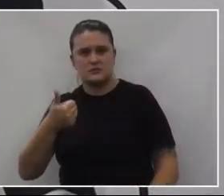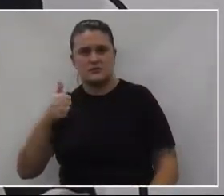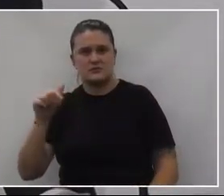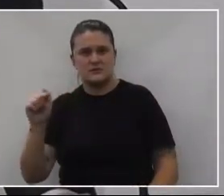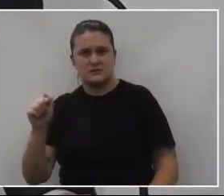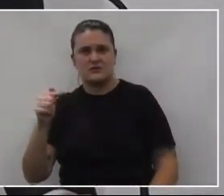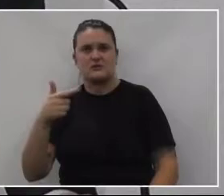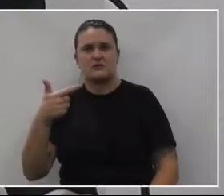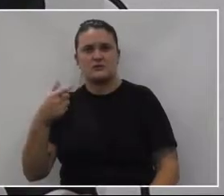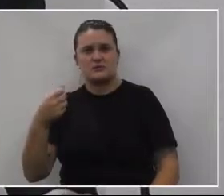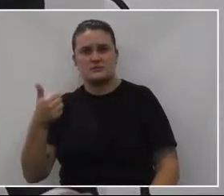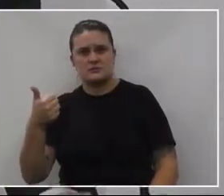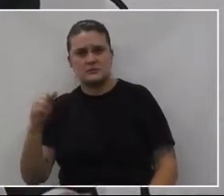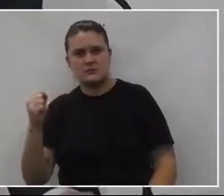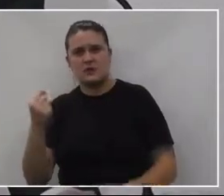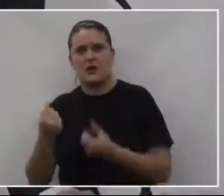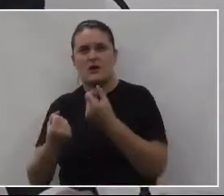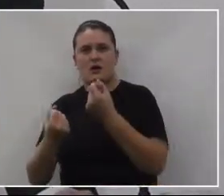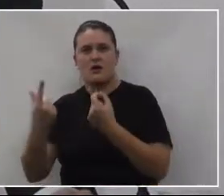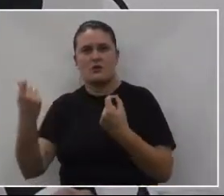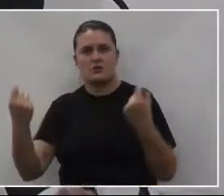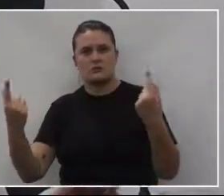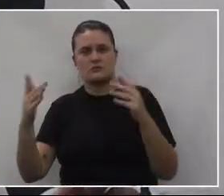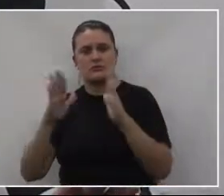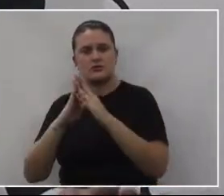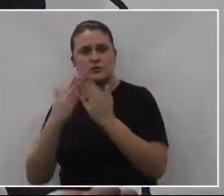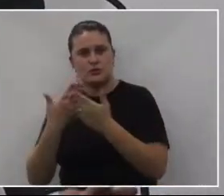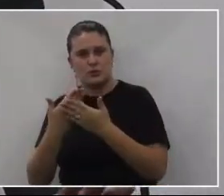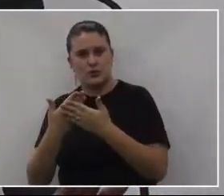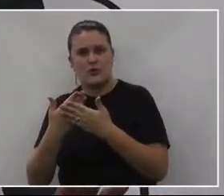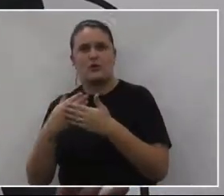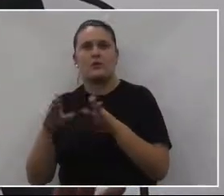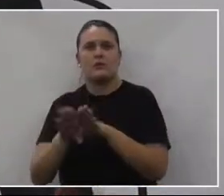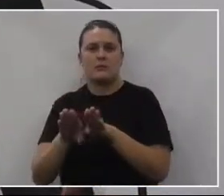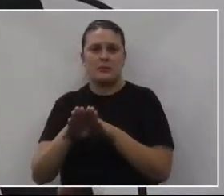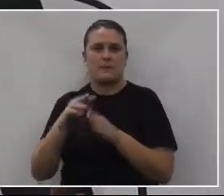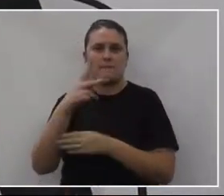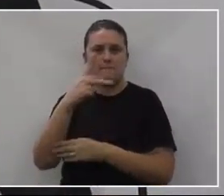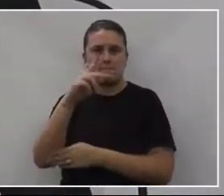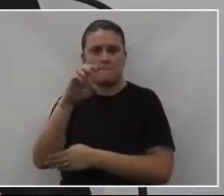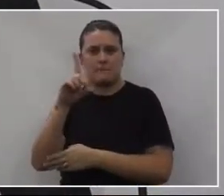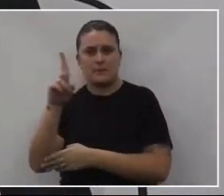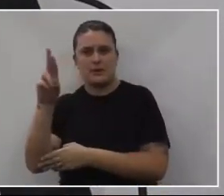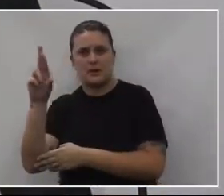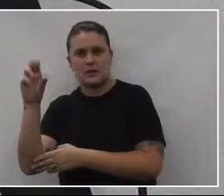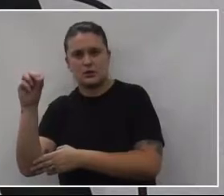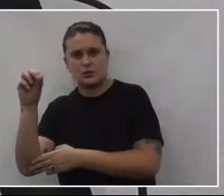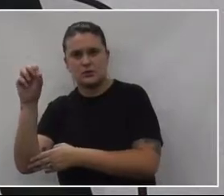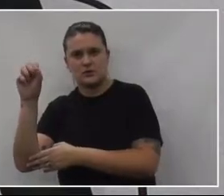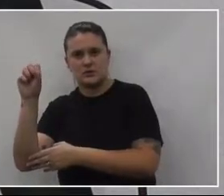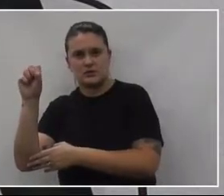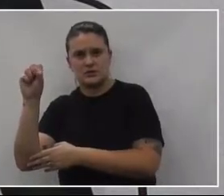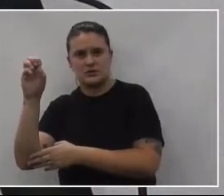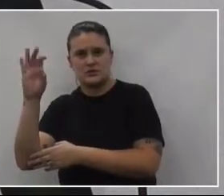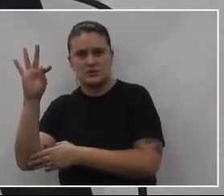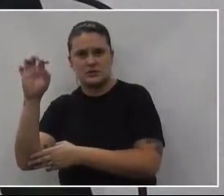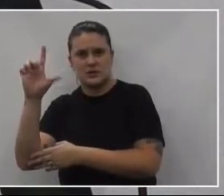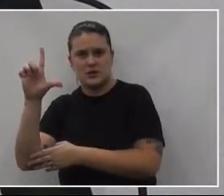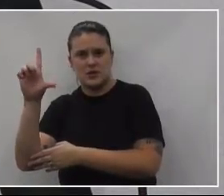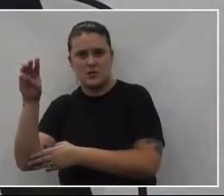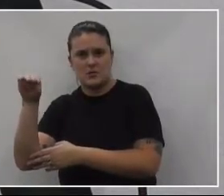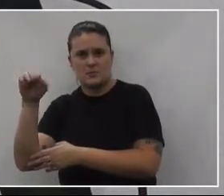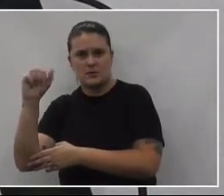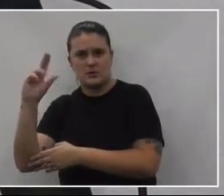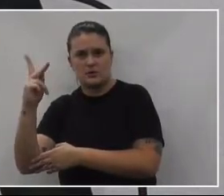2017, 2018, algumas escolas de outros municípios, aqui o União da Vitória, Pedro e Seu Machuque e o Adilis. E com